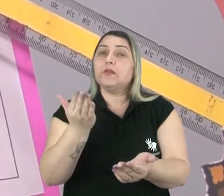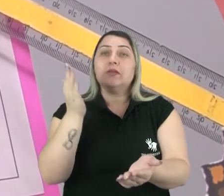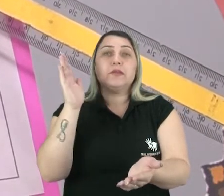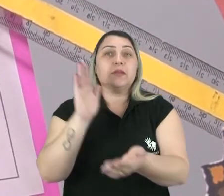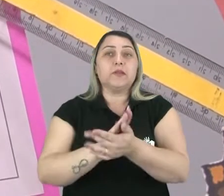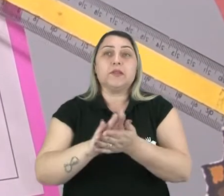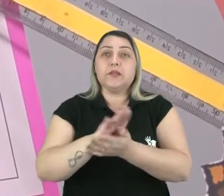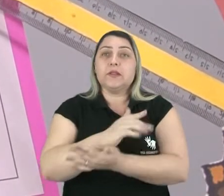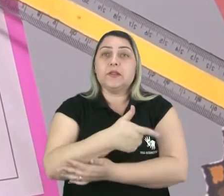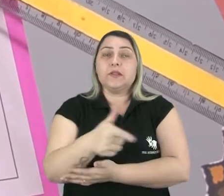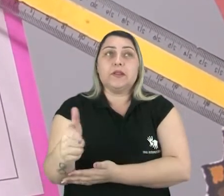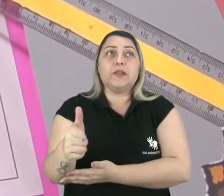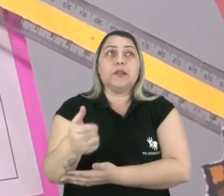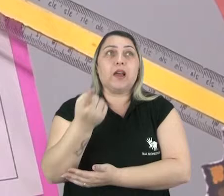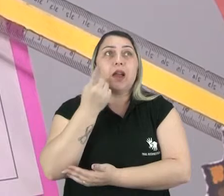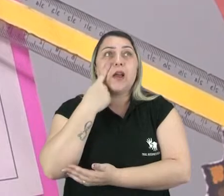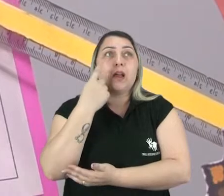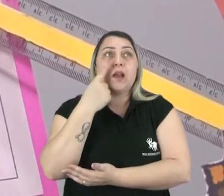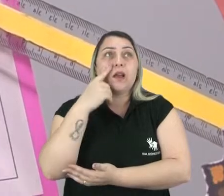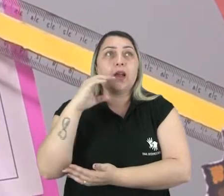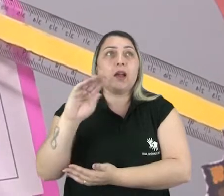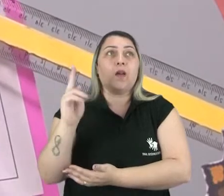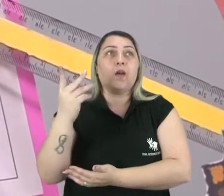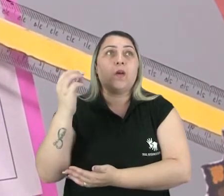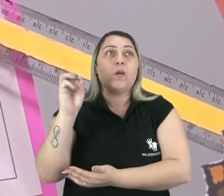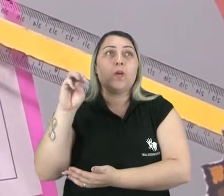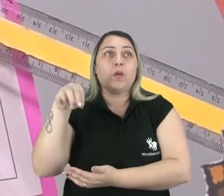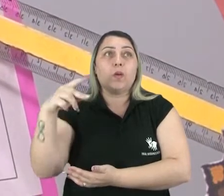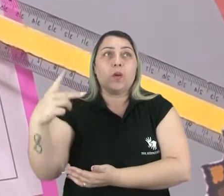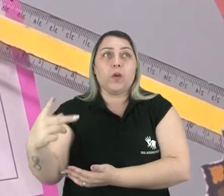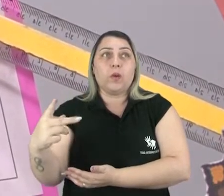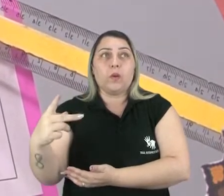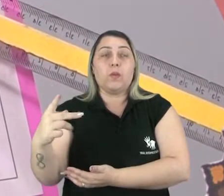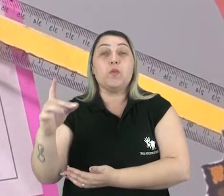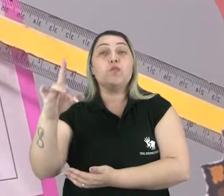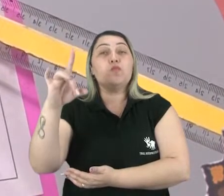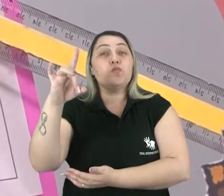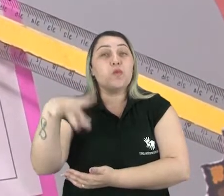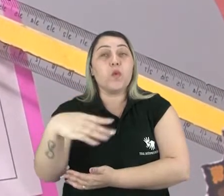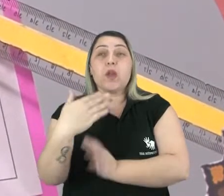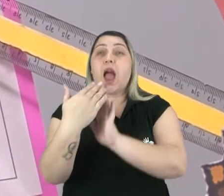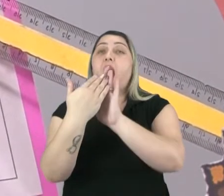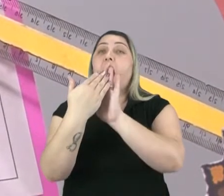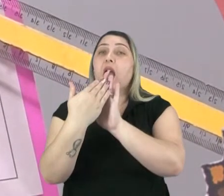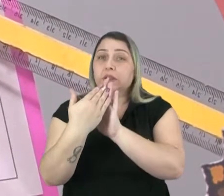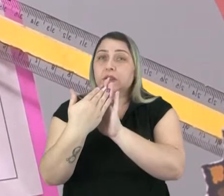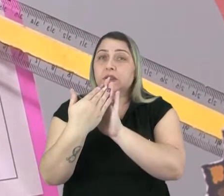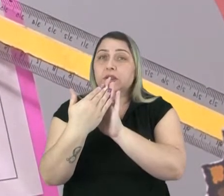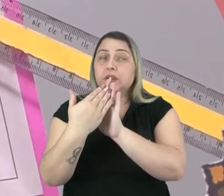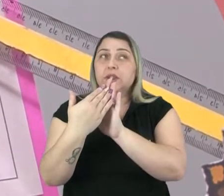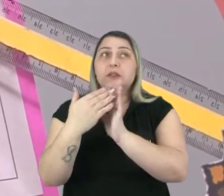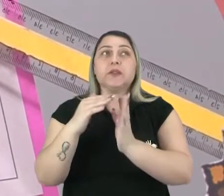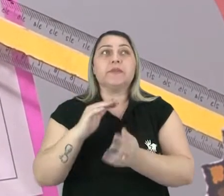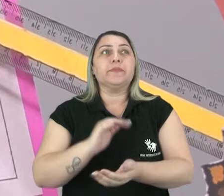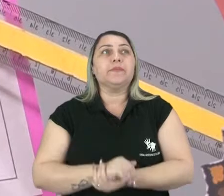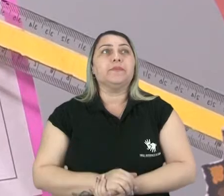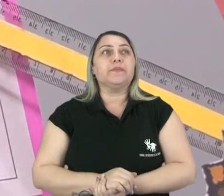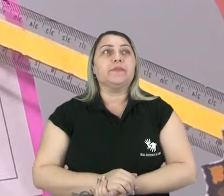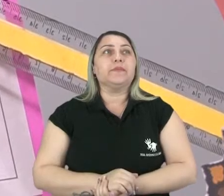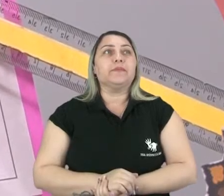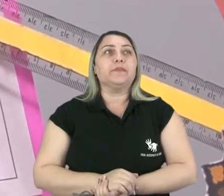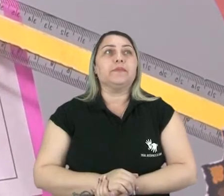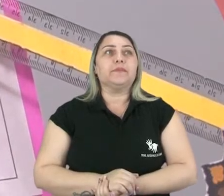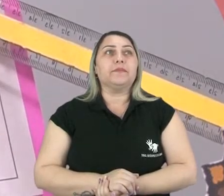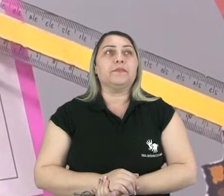aqui. Chup. Alguém deu o quê? Uma última mordida, uma dentada,